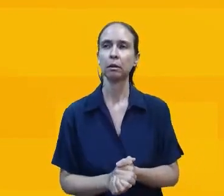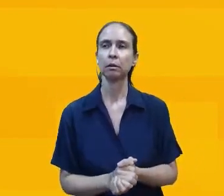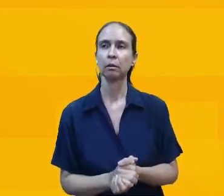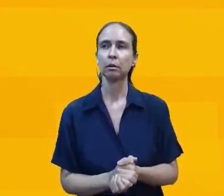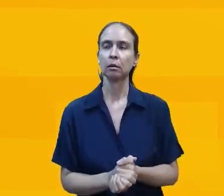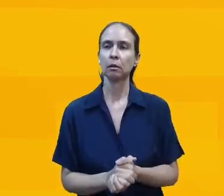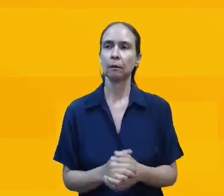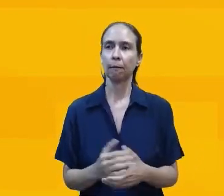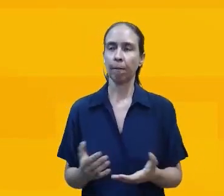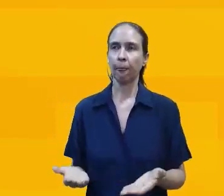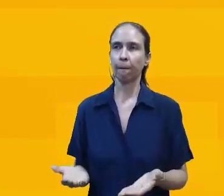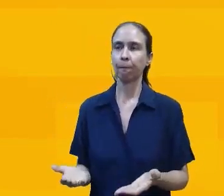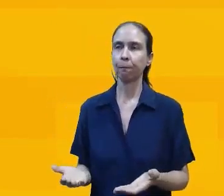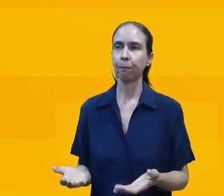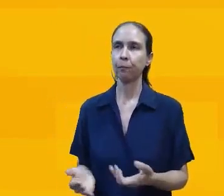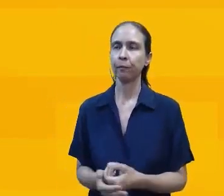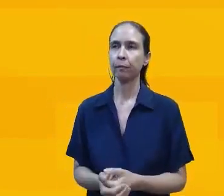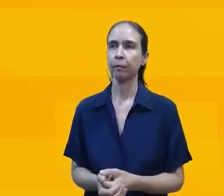Olha,